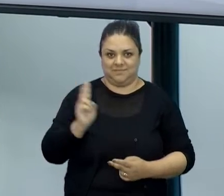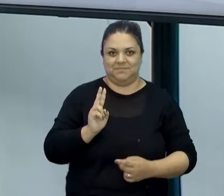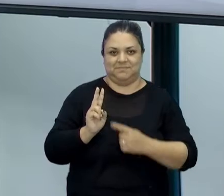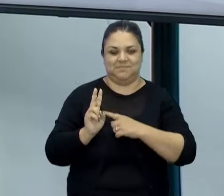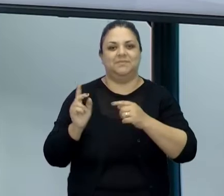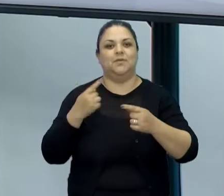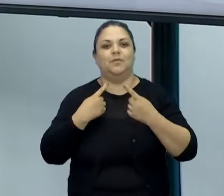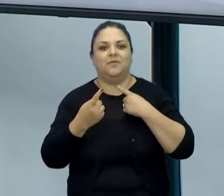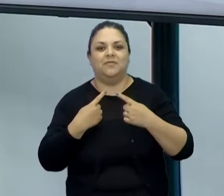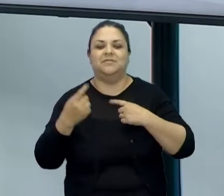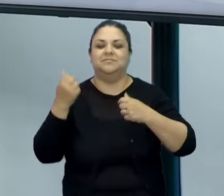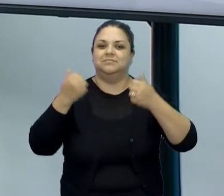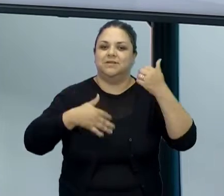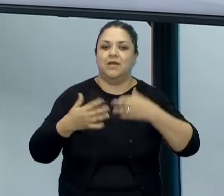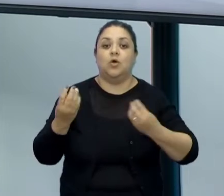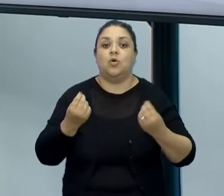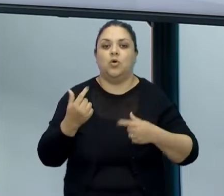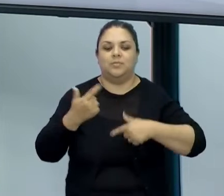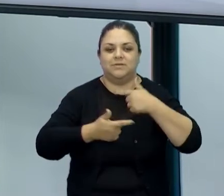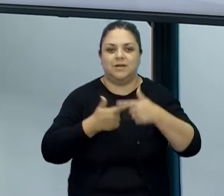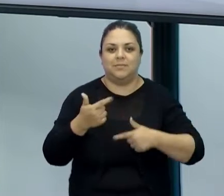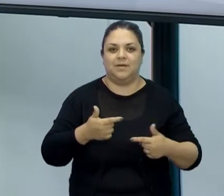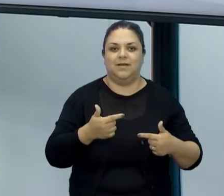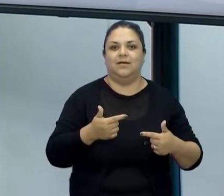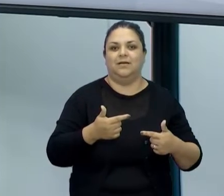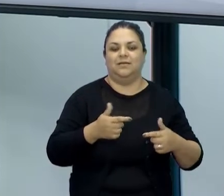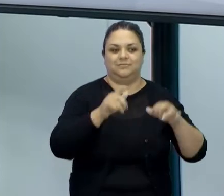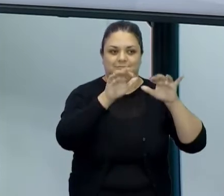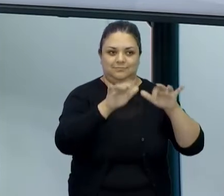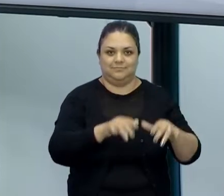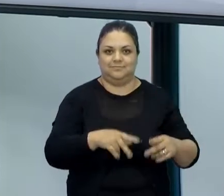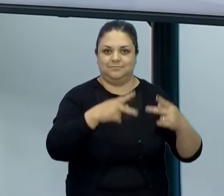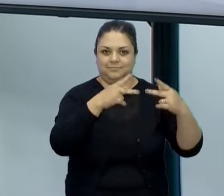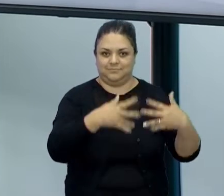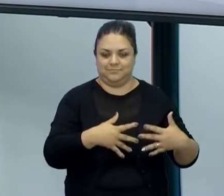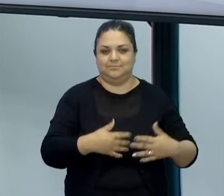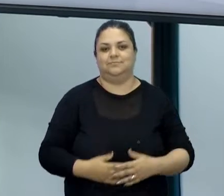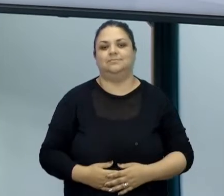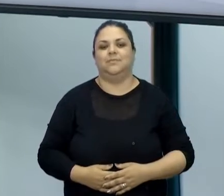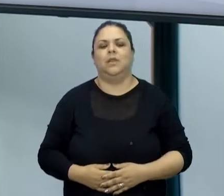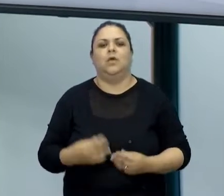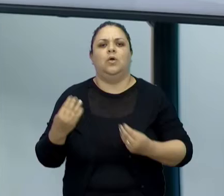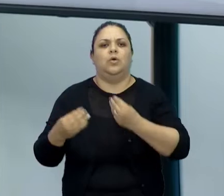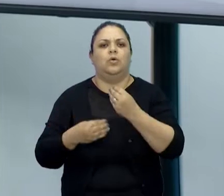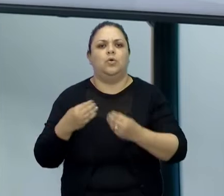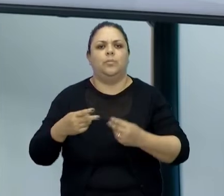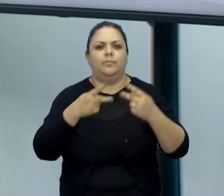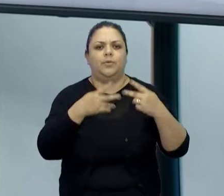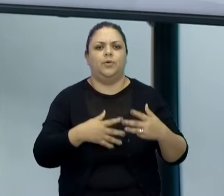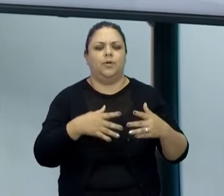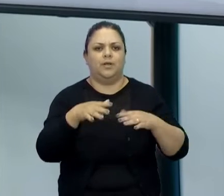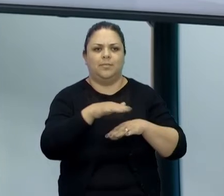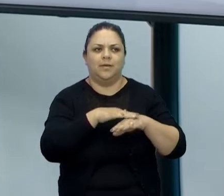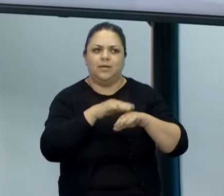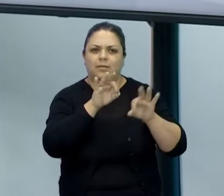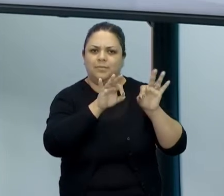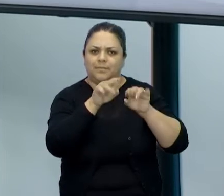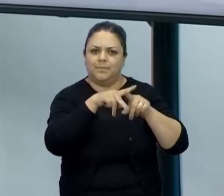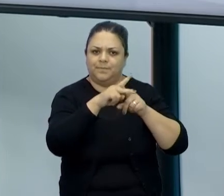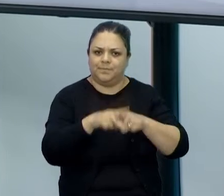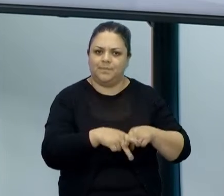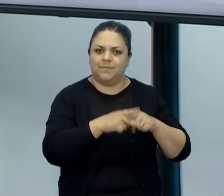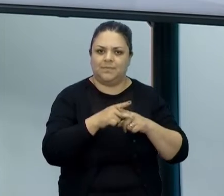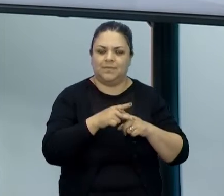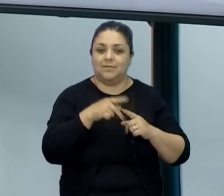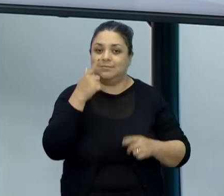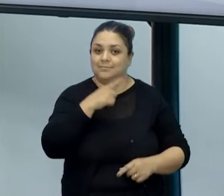nós trabalhamos aí com Scratch e com Arduino também. E como programar o Arduino através do Scratch,